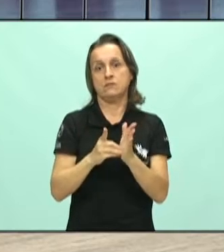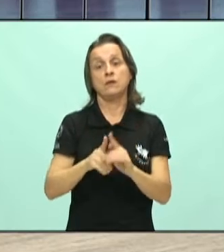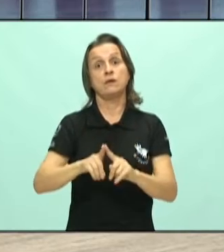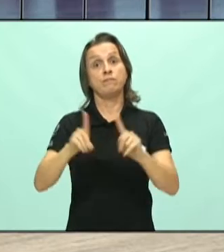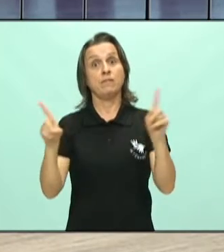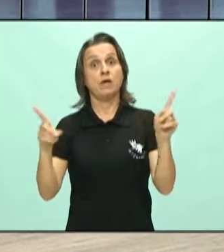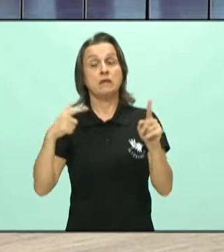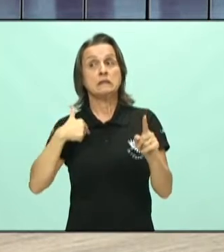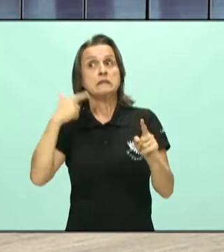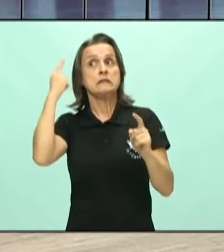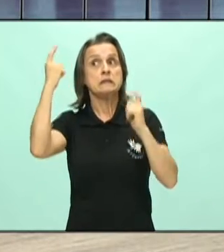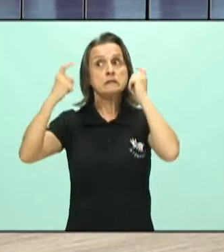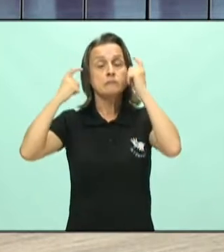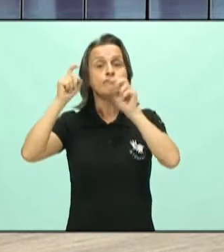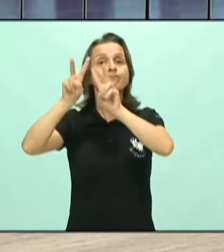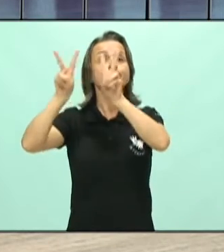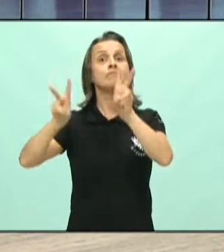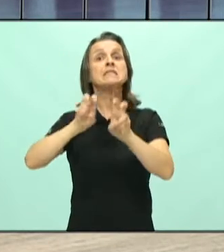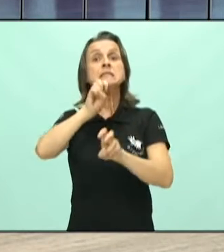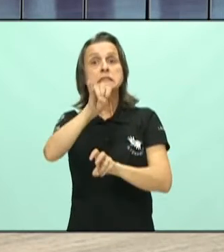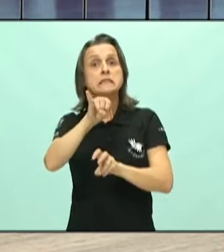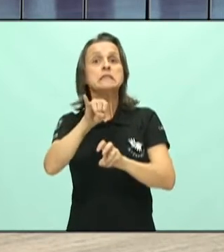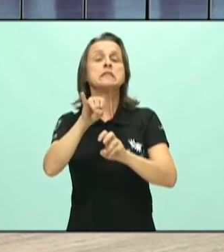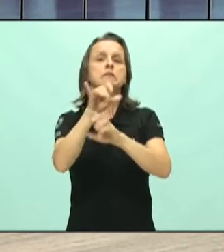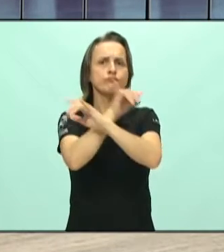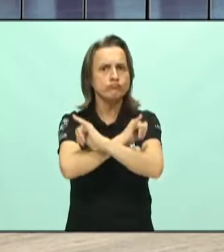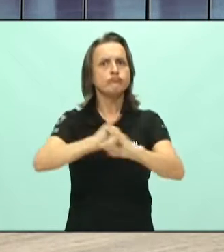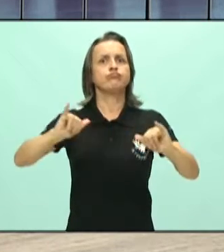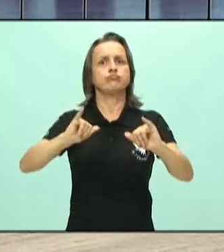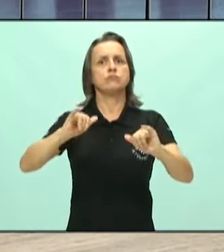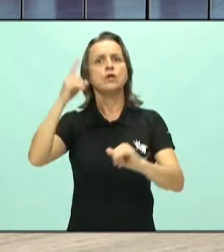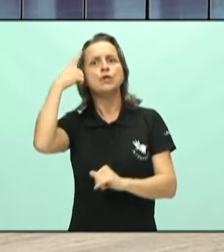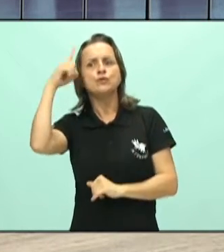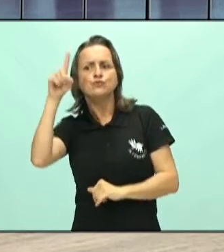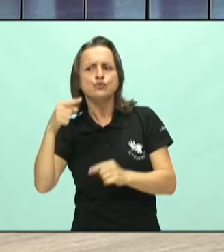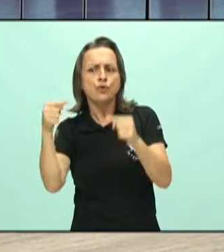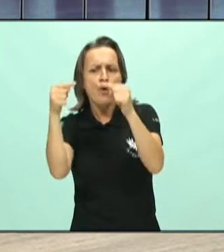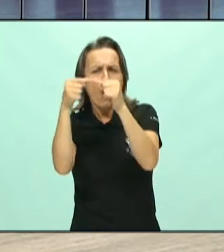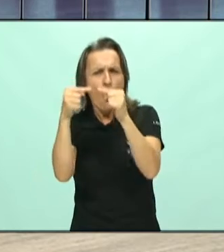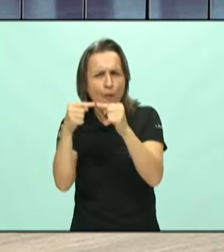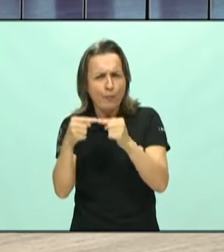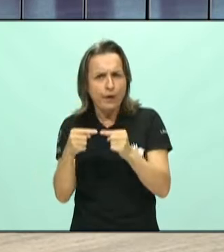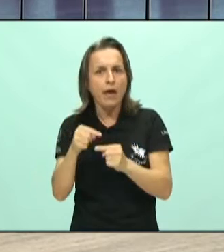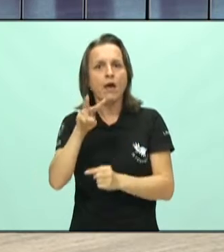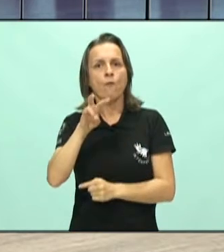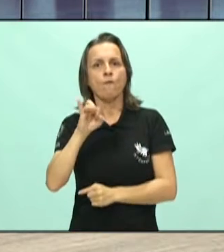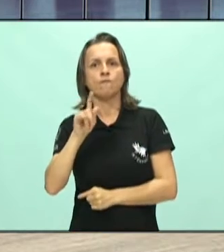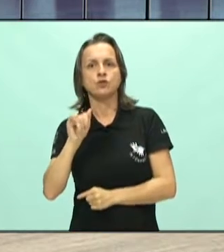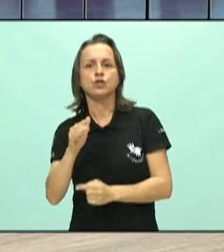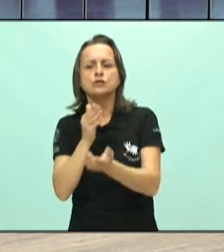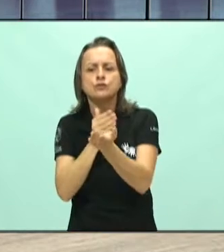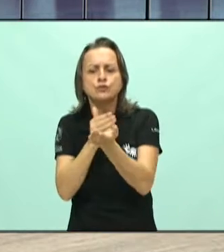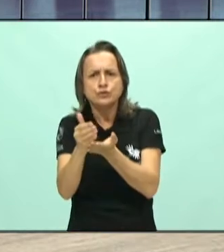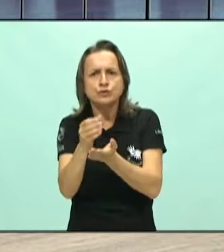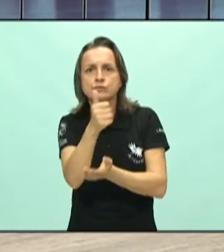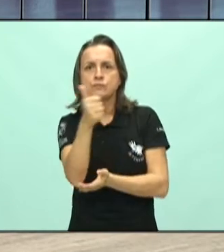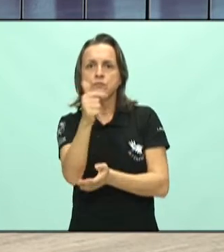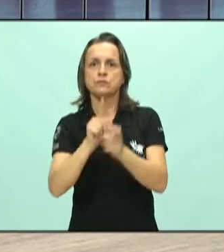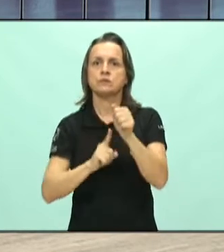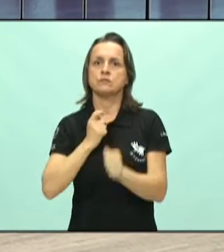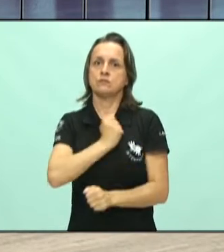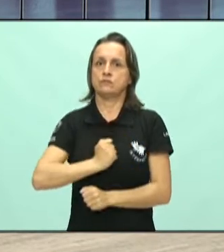for publicado e a sua vigência for da data da publicação, já a partir do dia 1º de agosto, todos os